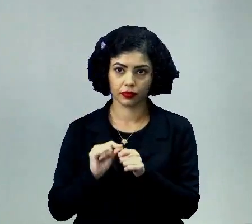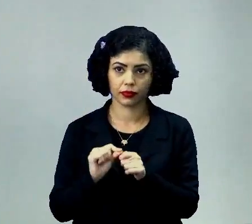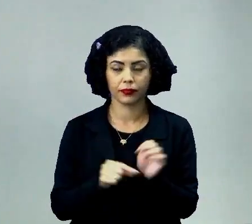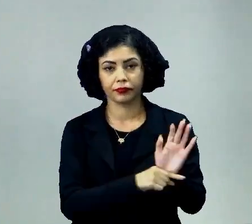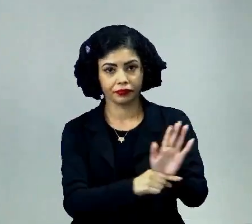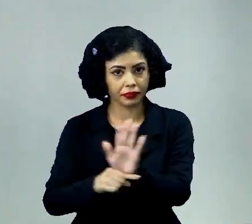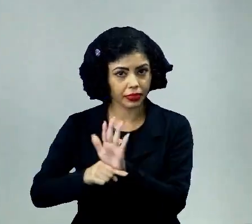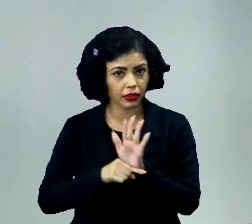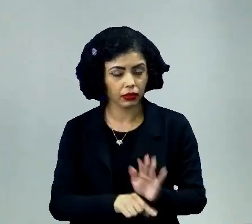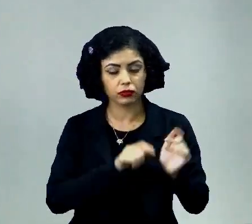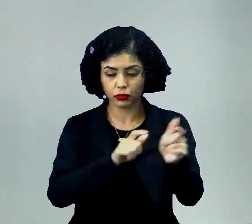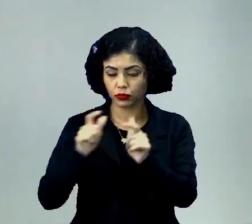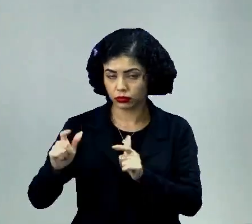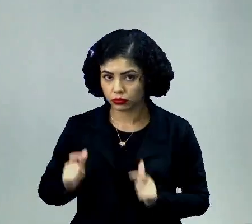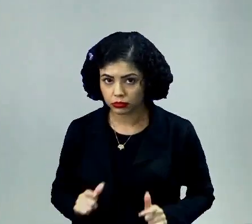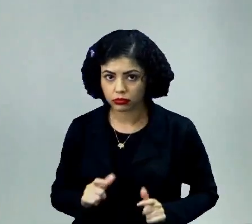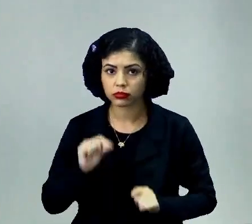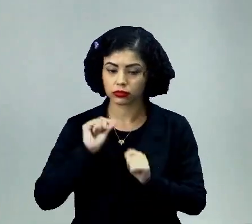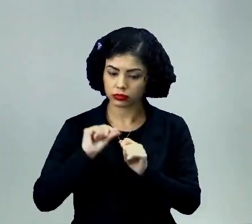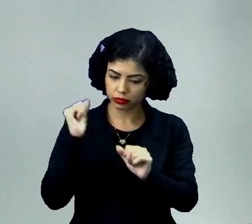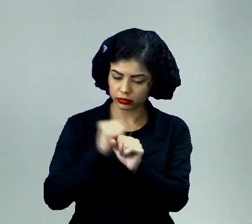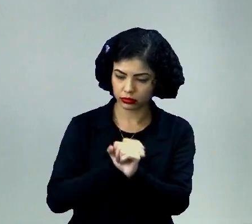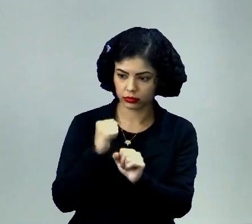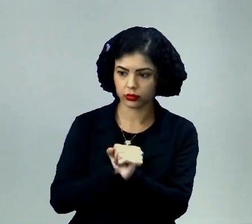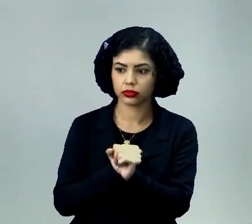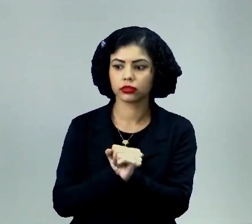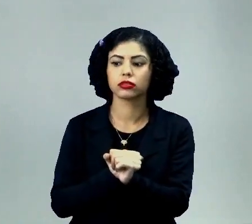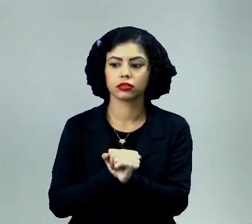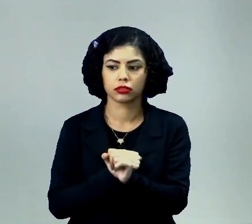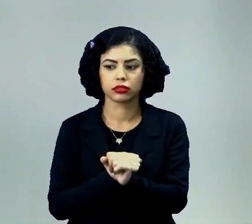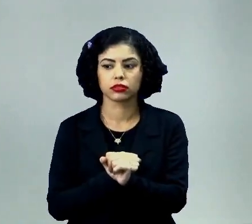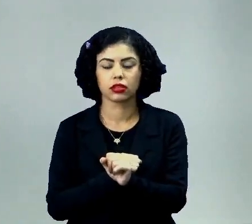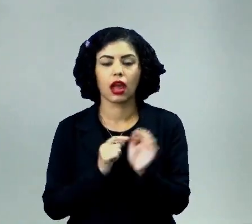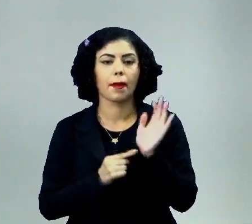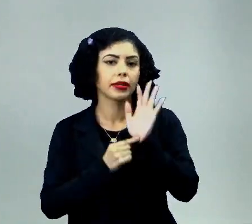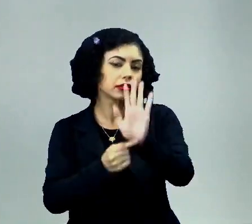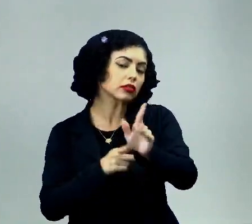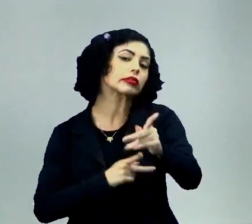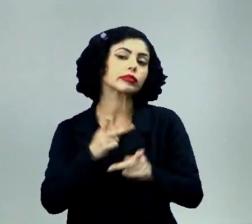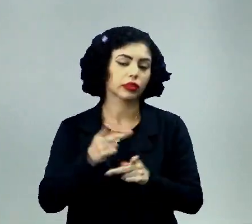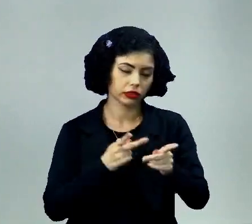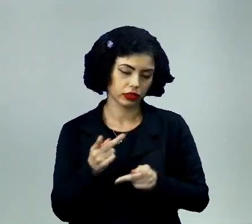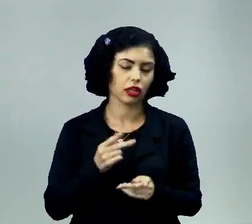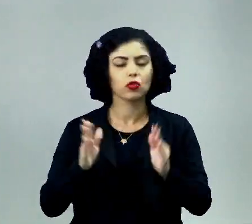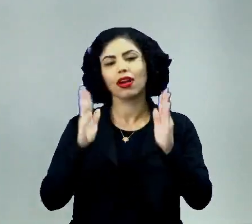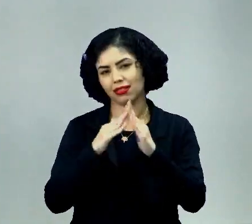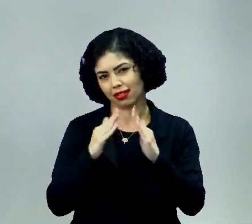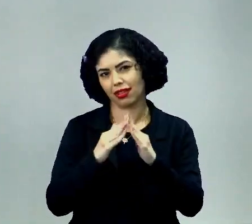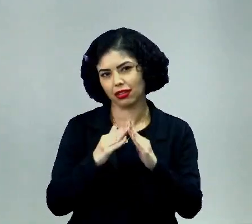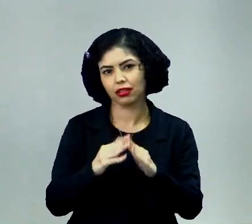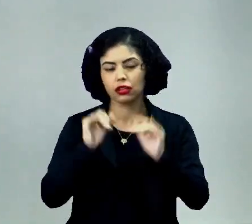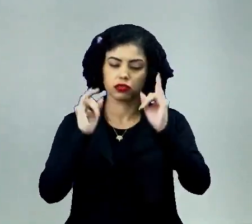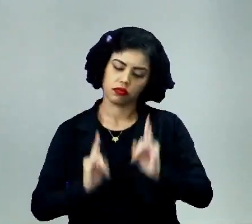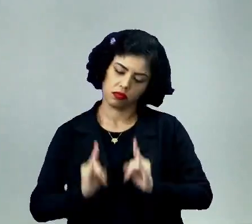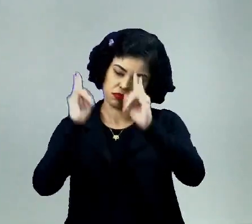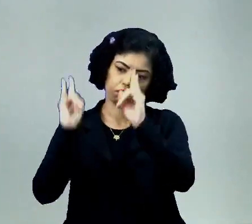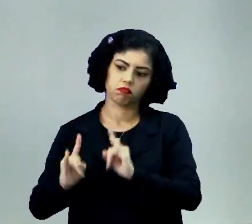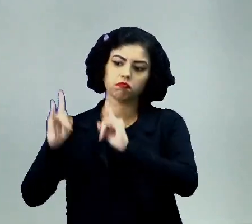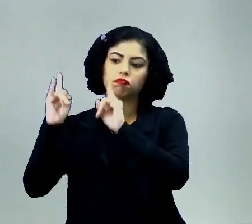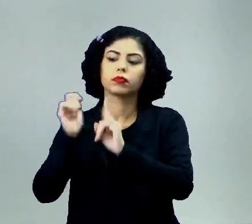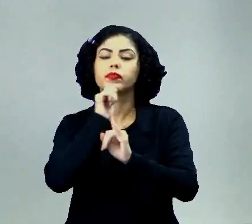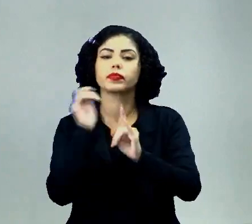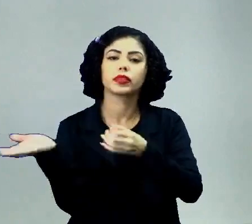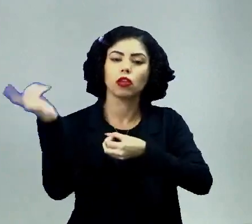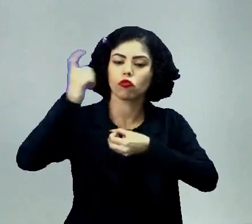de representação do espaço, mas ali de uma forma a representar um projeto, uma casa, um apartamento, e são